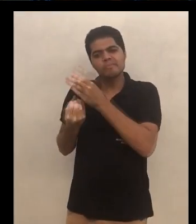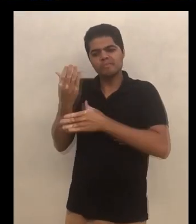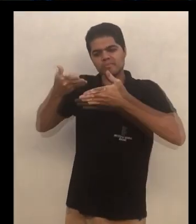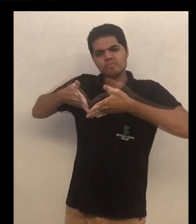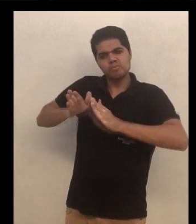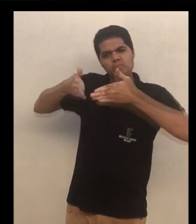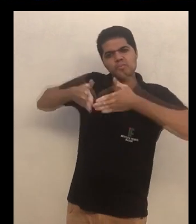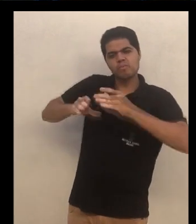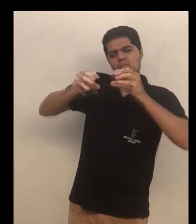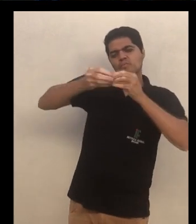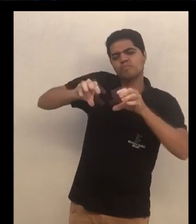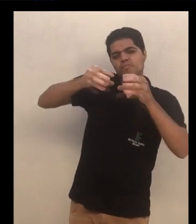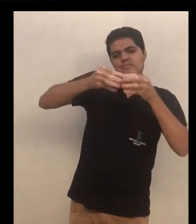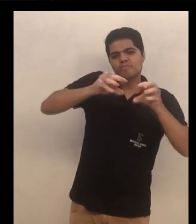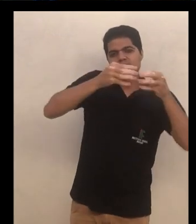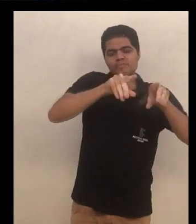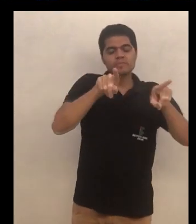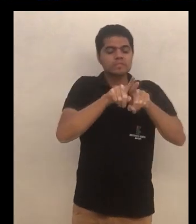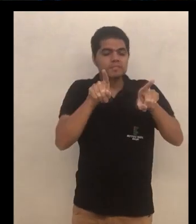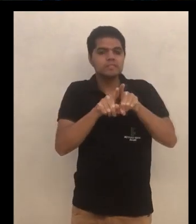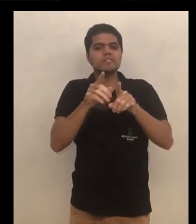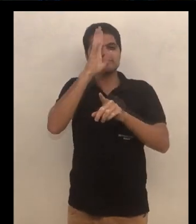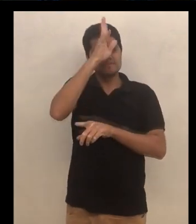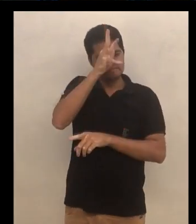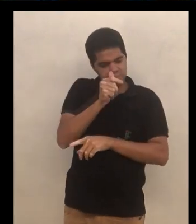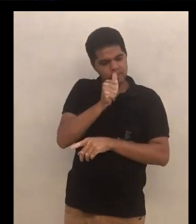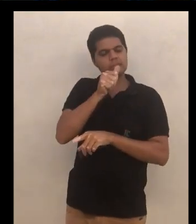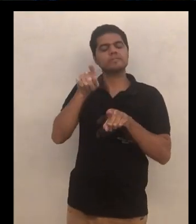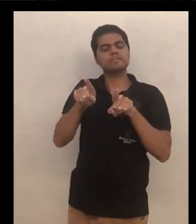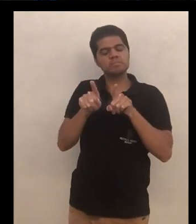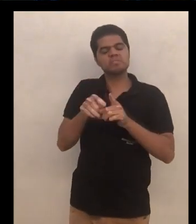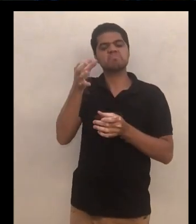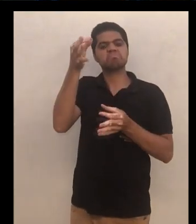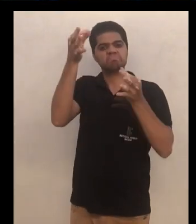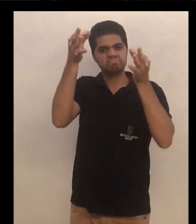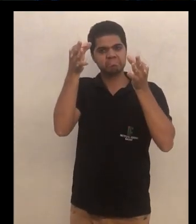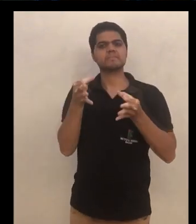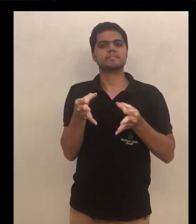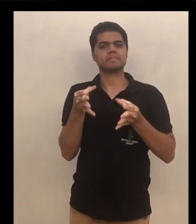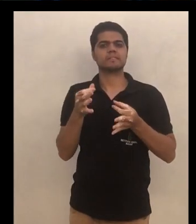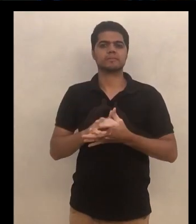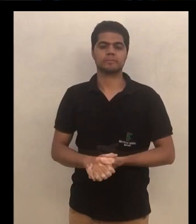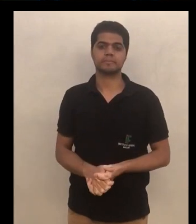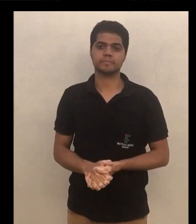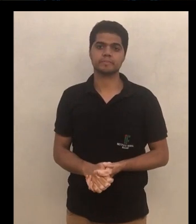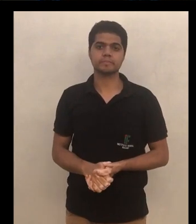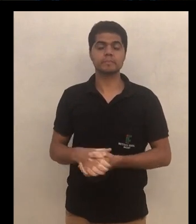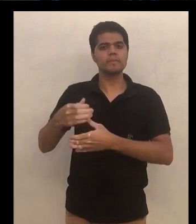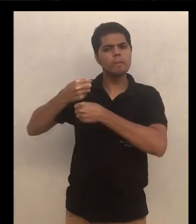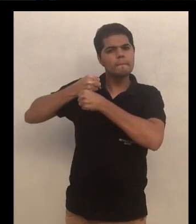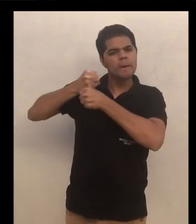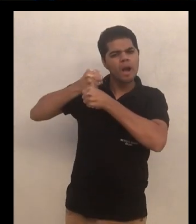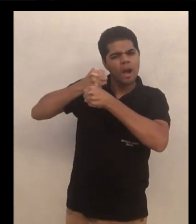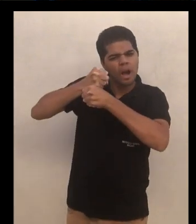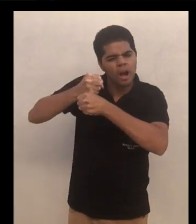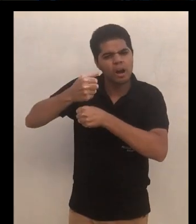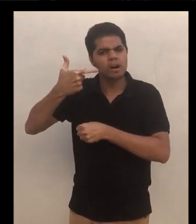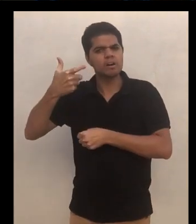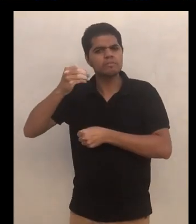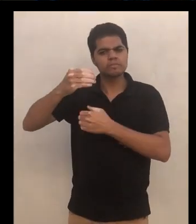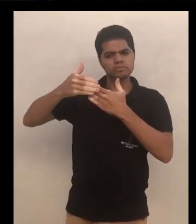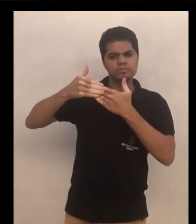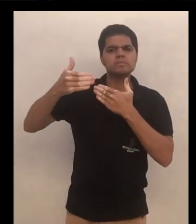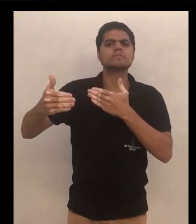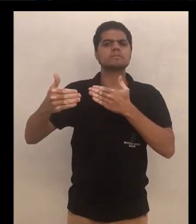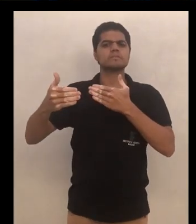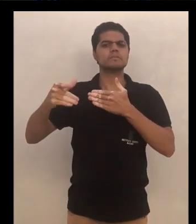quarto em produção de ovos, e a gente, graças a Deus, vem dando certo na avicultura. Nos últimos 20 anos está